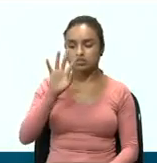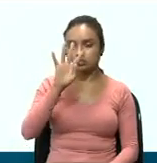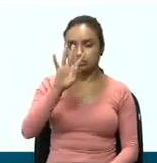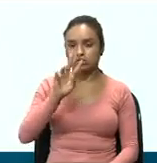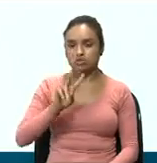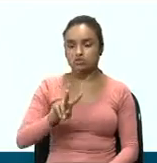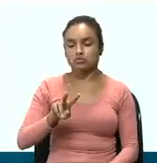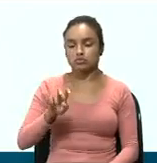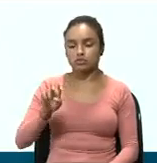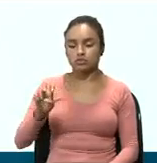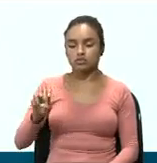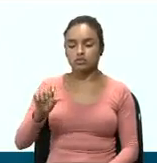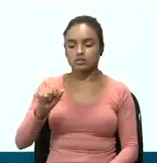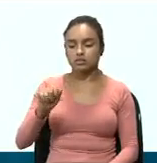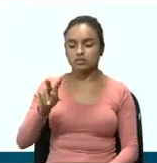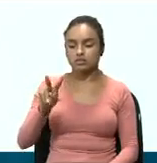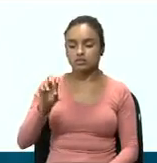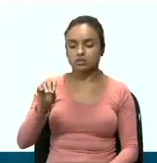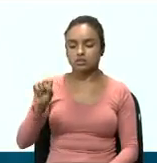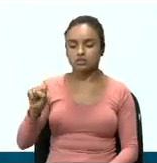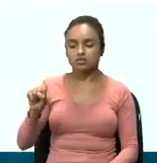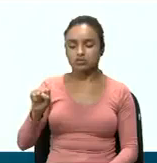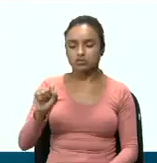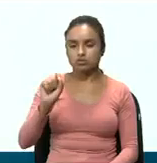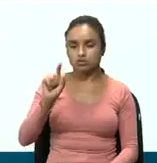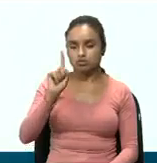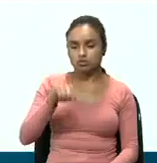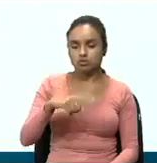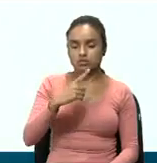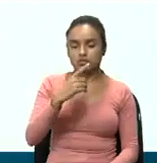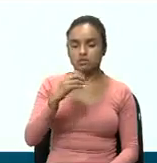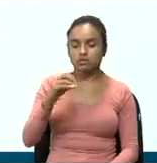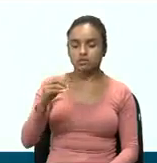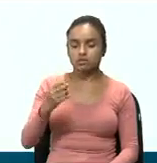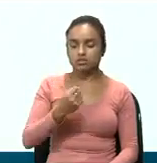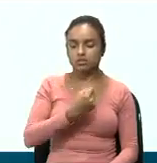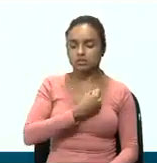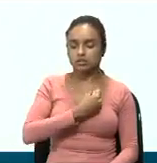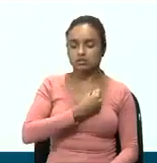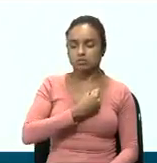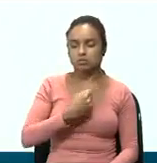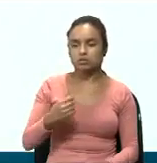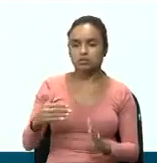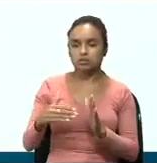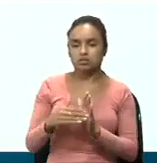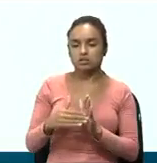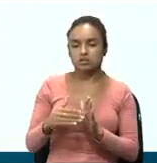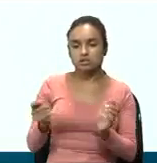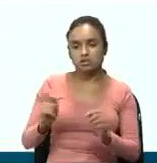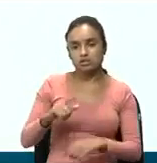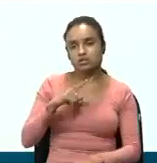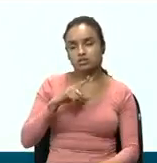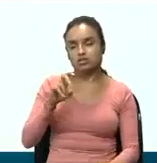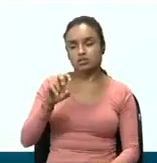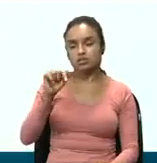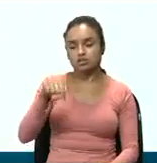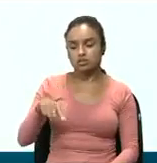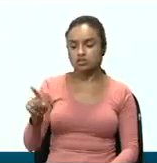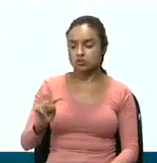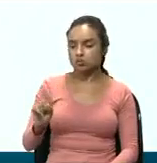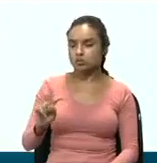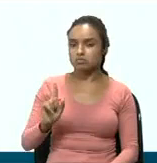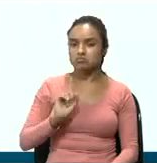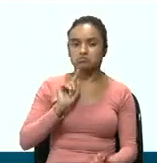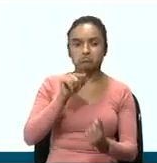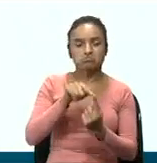aqui? Quando eu falei 100 dividido por qual número eu chego em 5, você pode perceber que nós não chegamos em